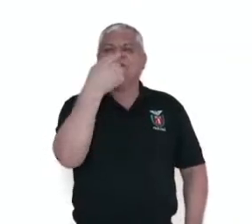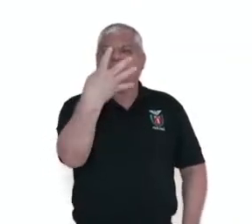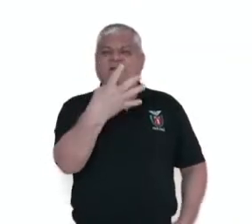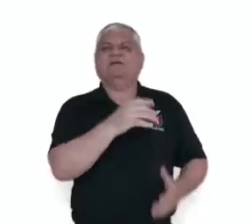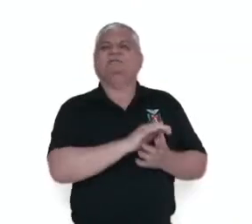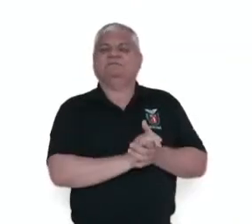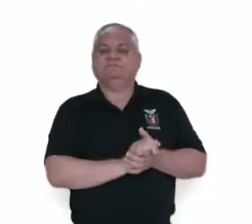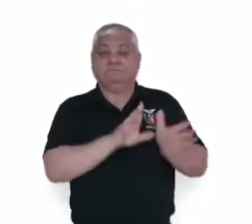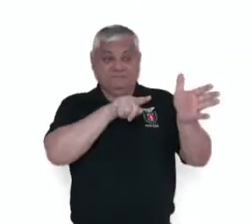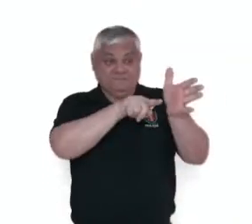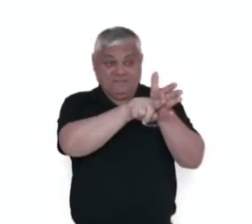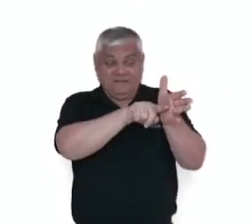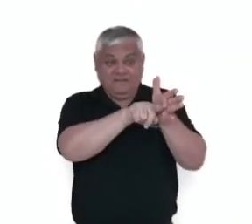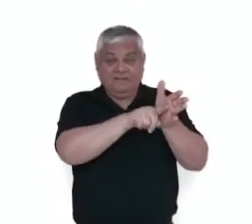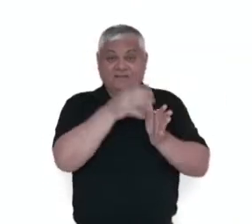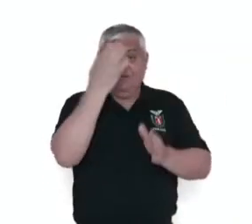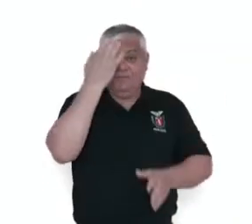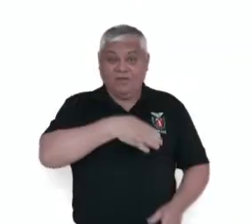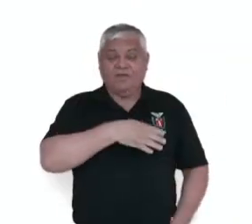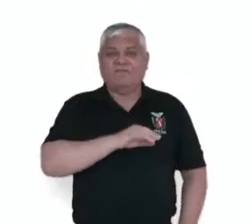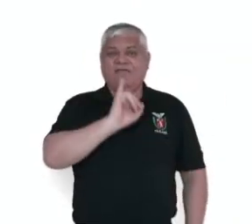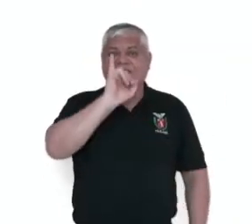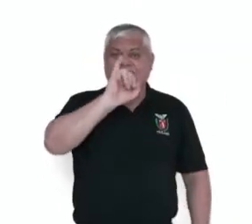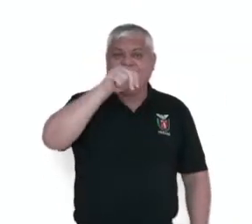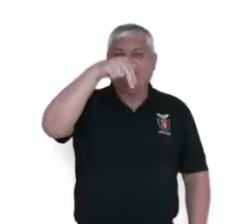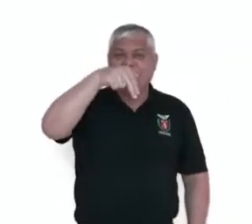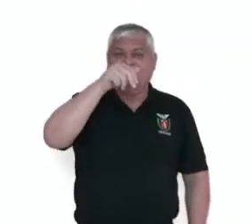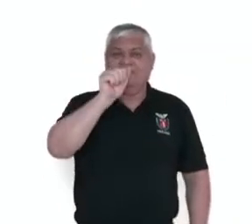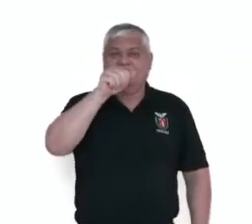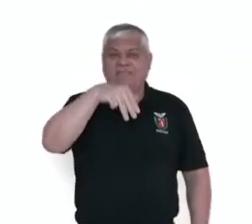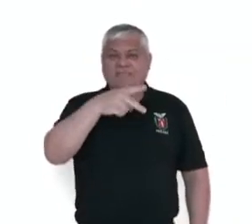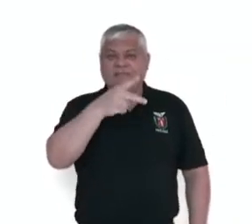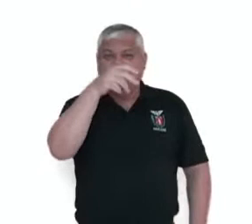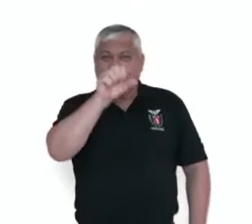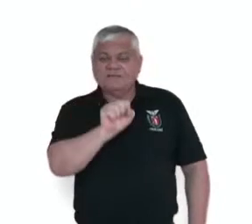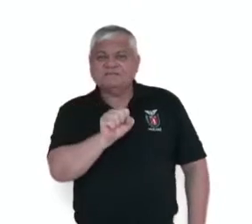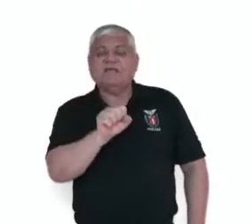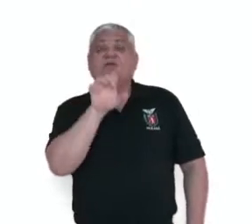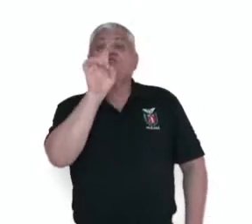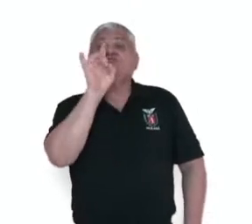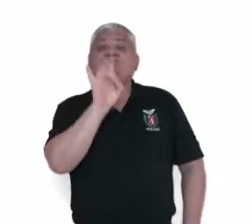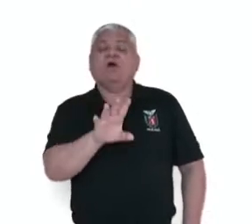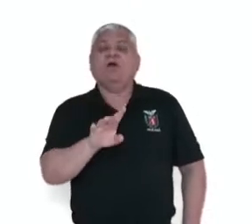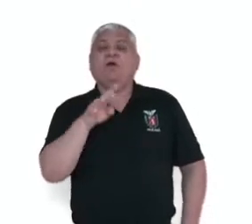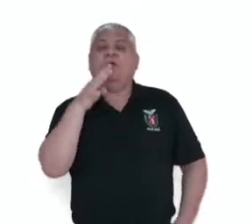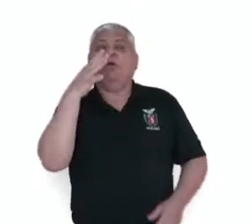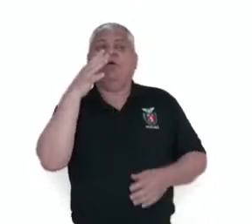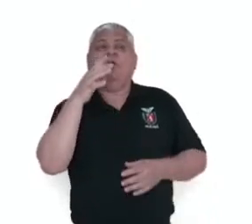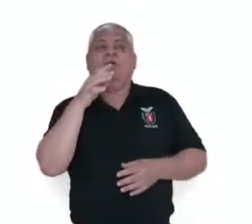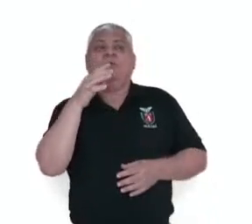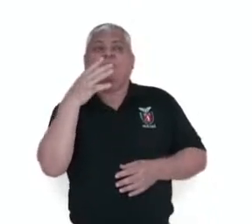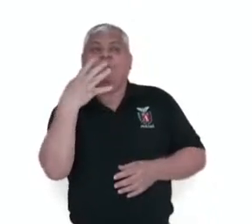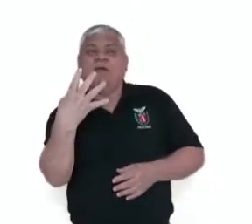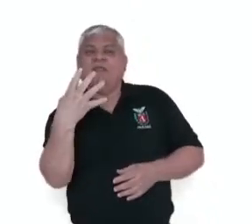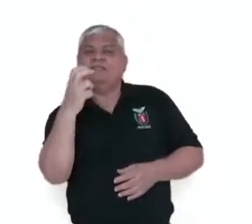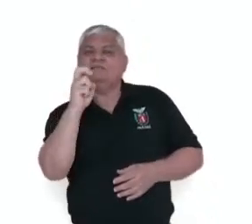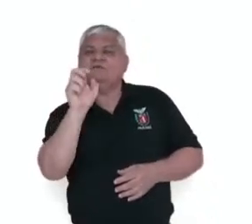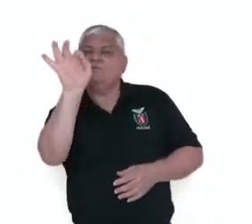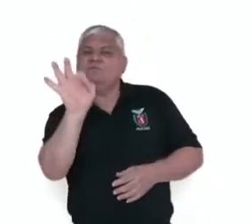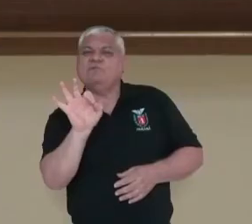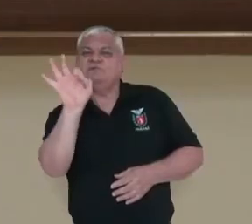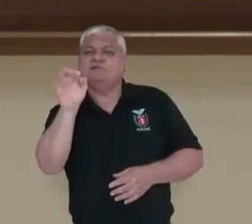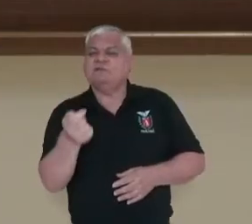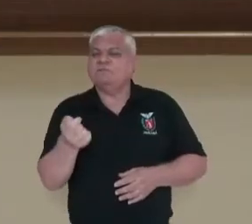Segundo pesquisas do sistema senado.gov, somente 45% da população da sociedade brasileira era